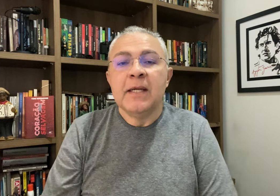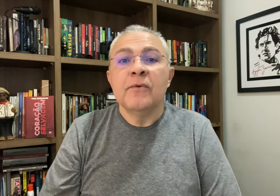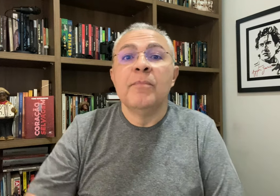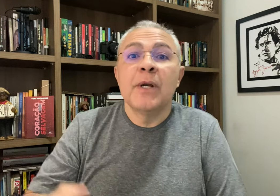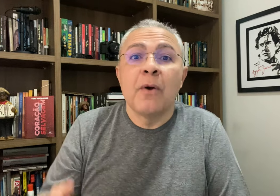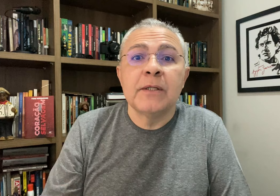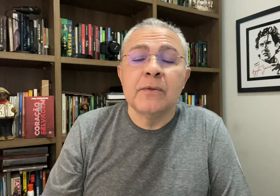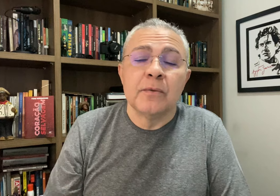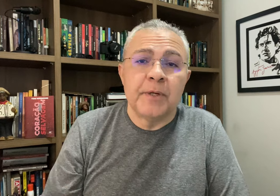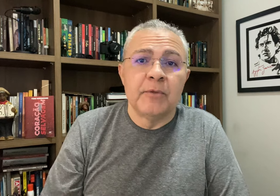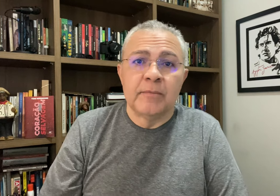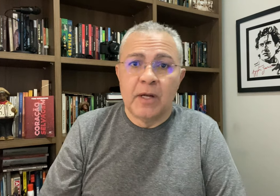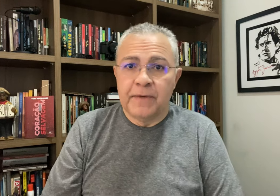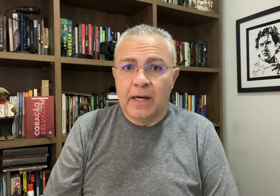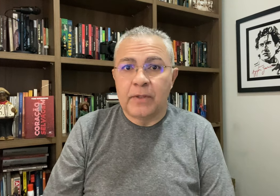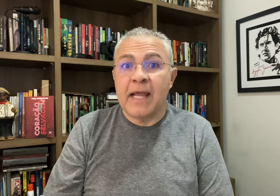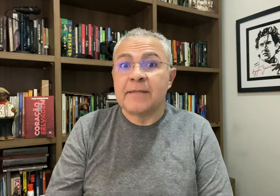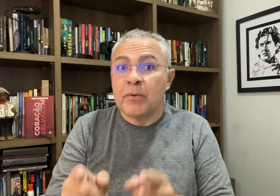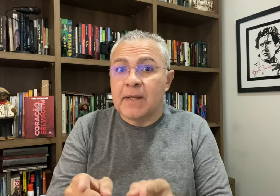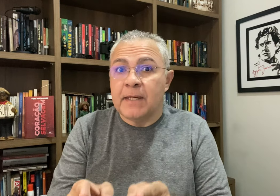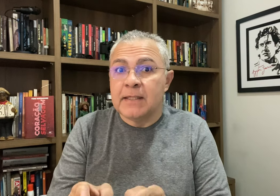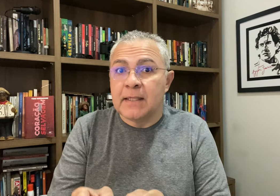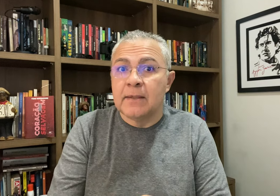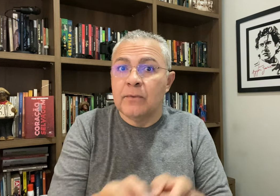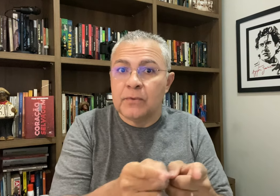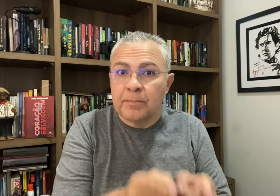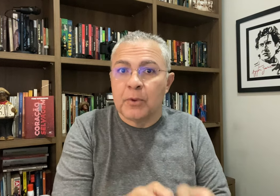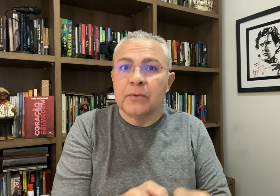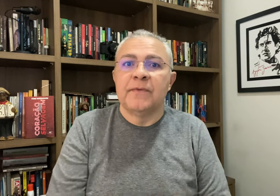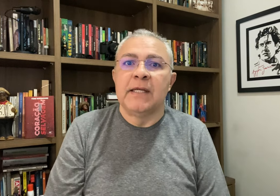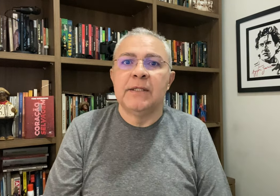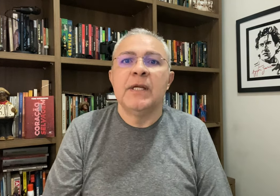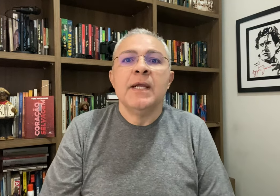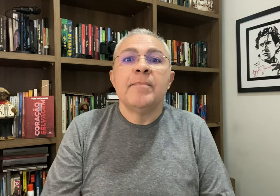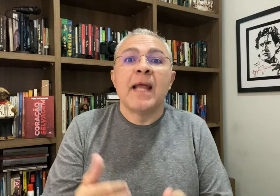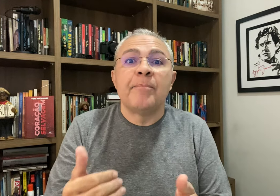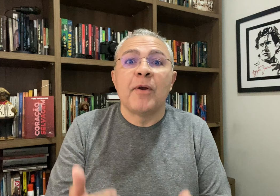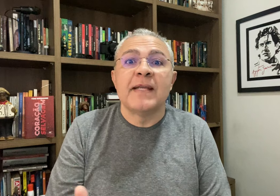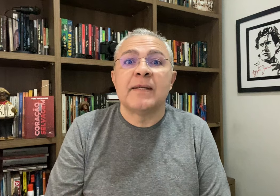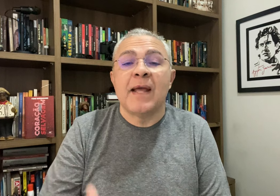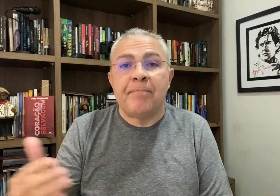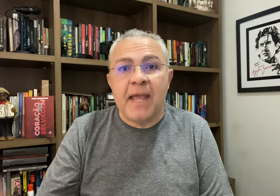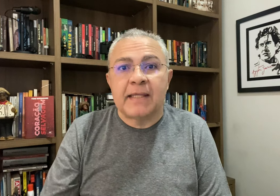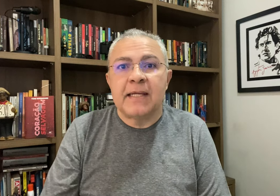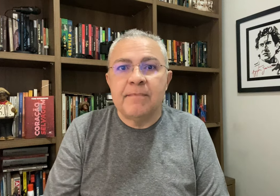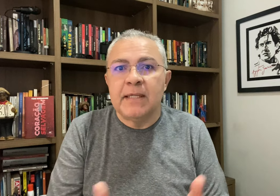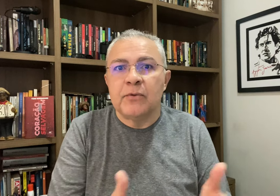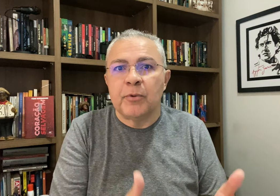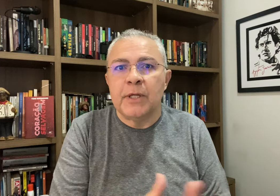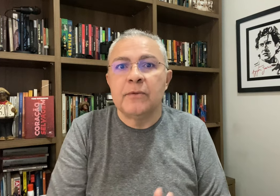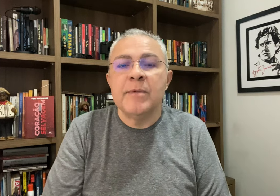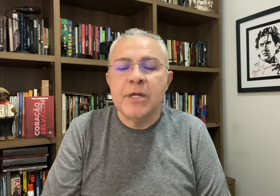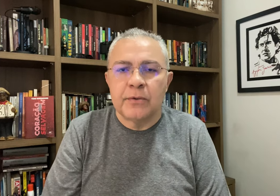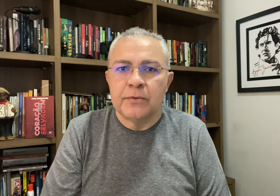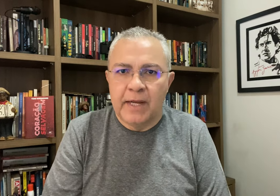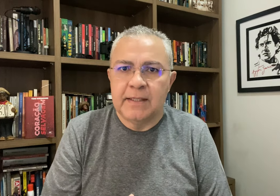agora, o boicote do Supremo Tribunal Federal, que responsabiliza o suposto governante pela aprovação da PEC que limita os